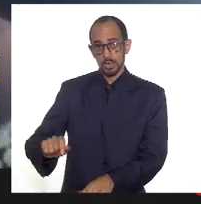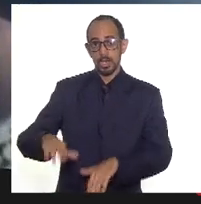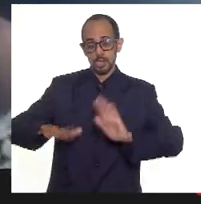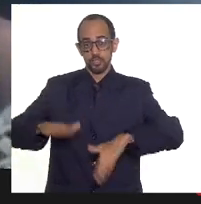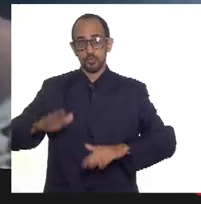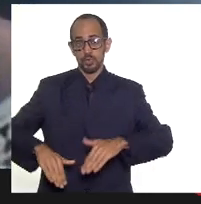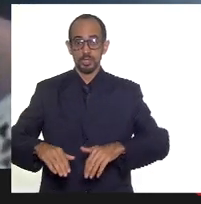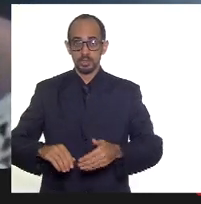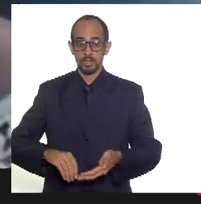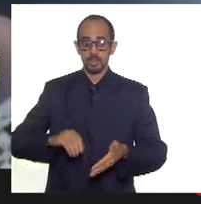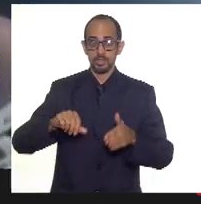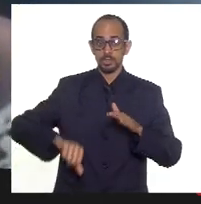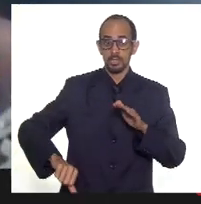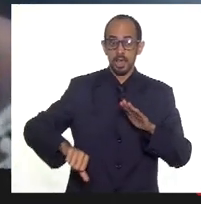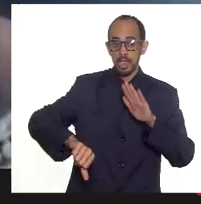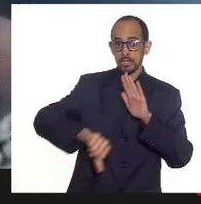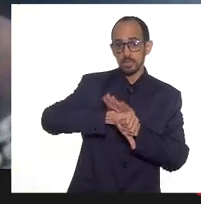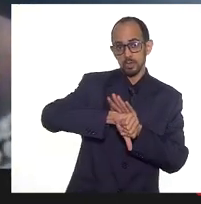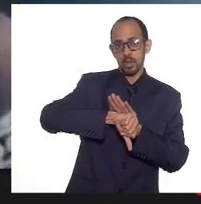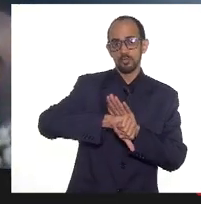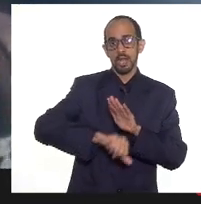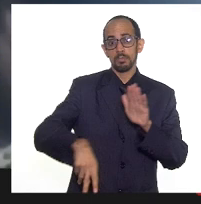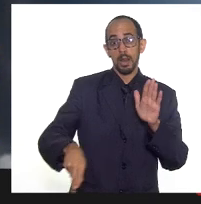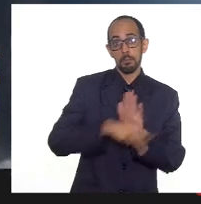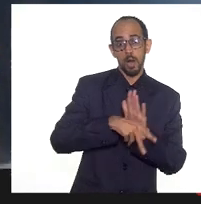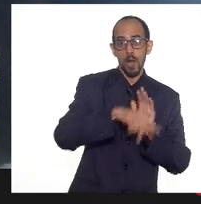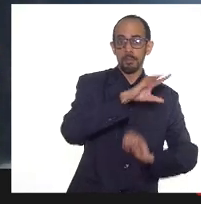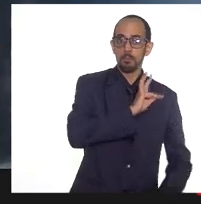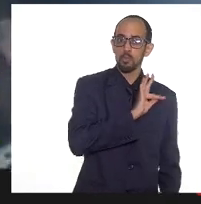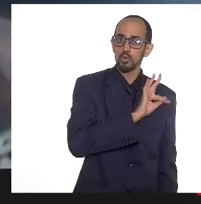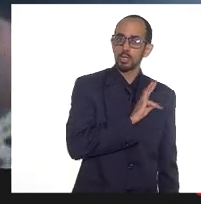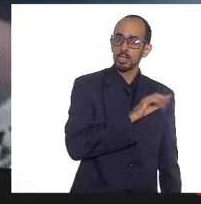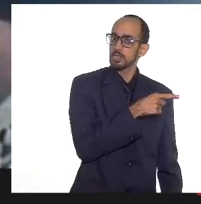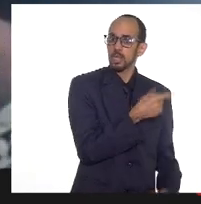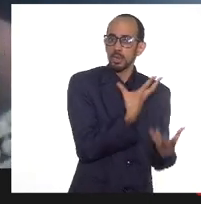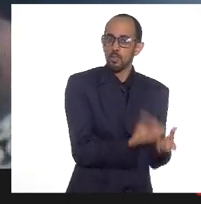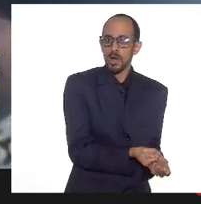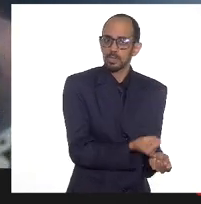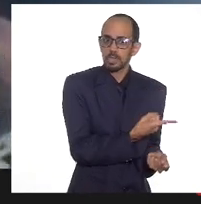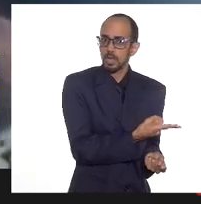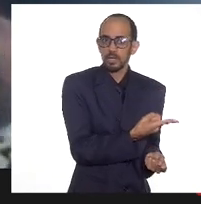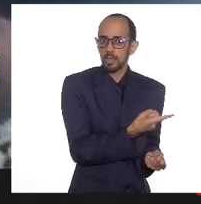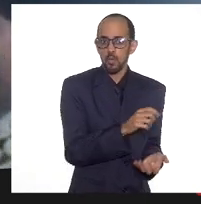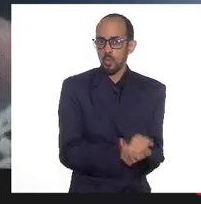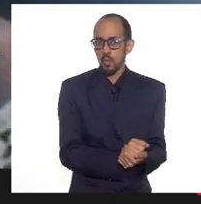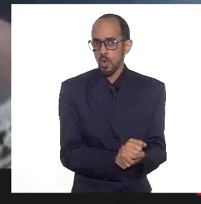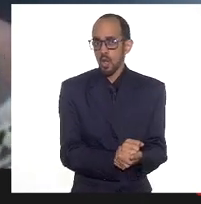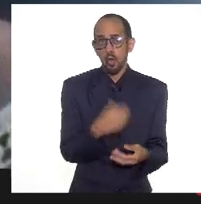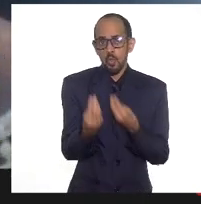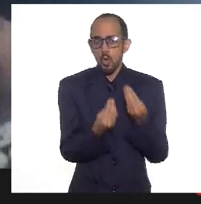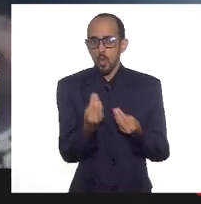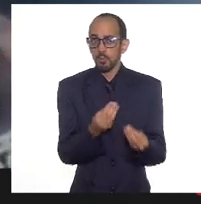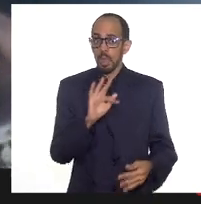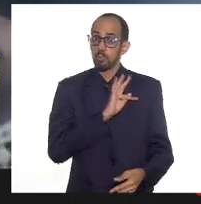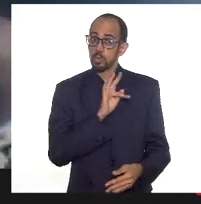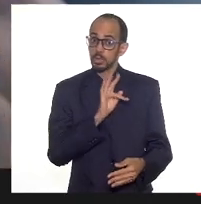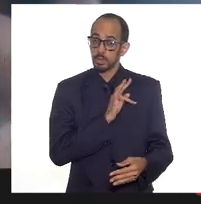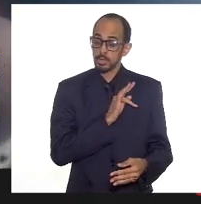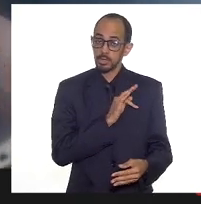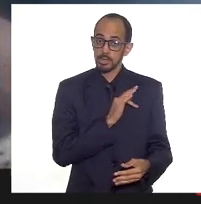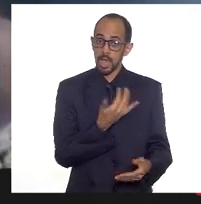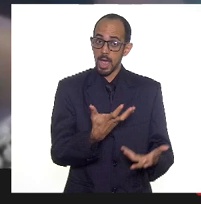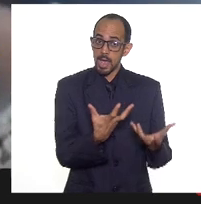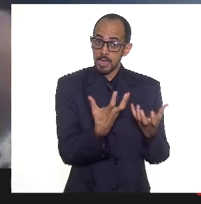a vítima quer denunciar. Então, é preciso que se pense como as instituições policiais lidam com essa denúncia, né? Que é